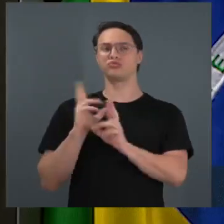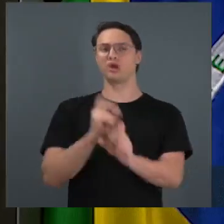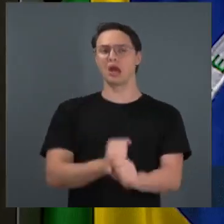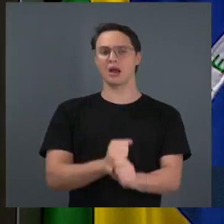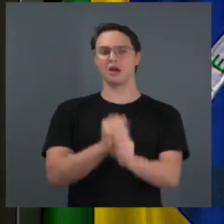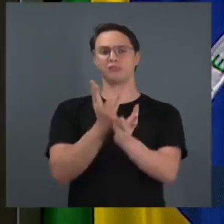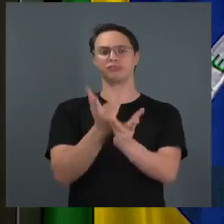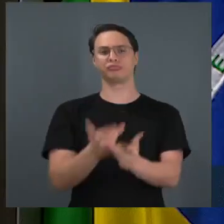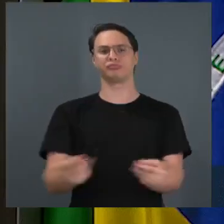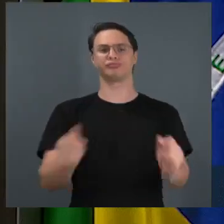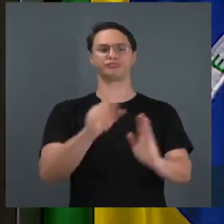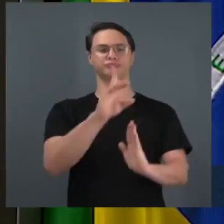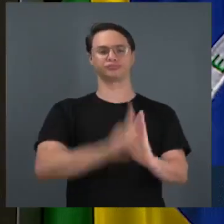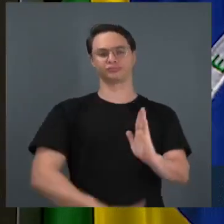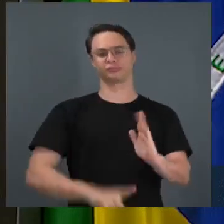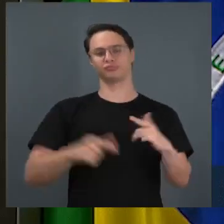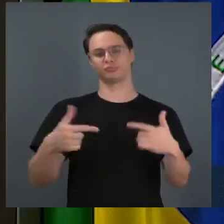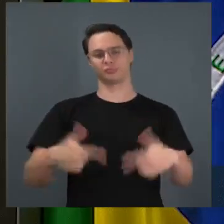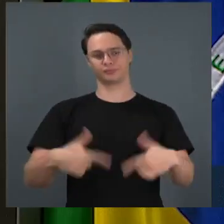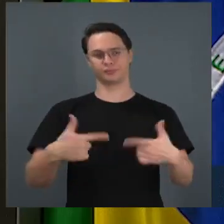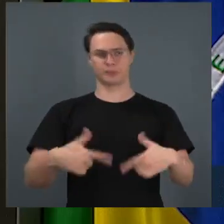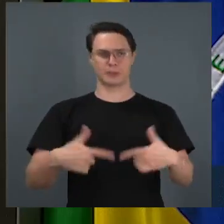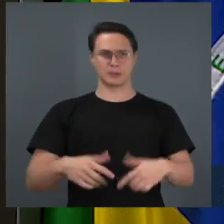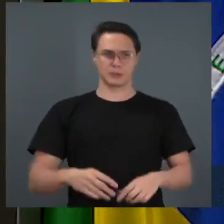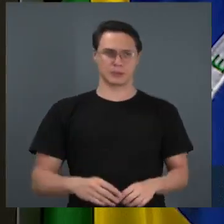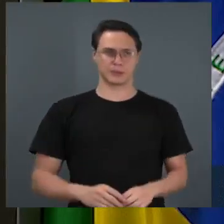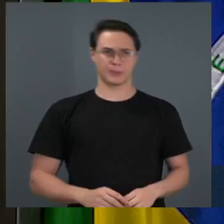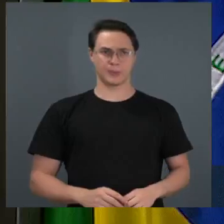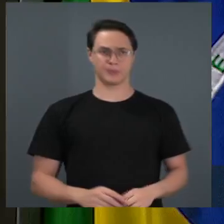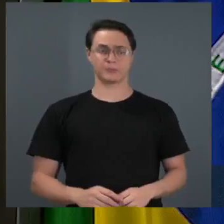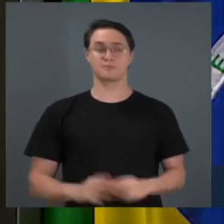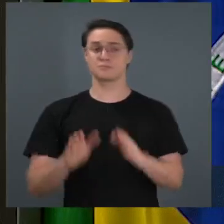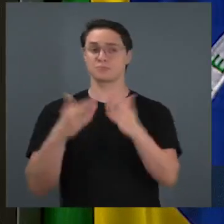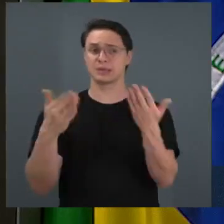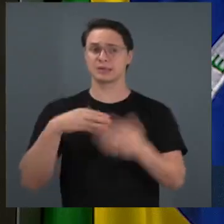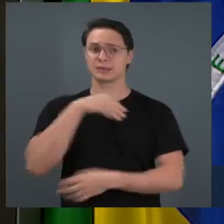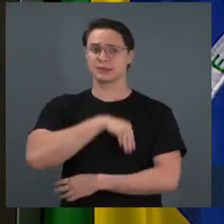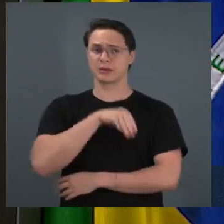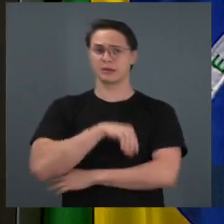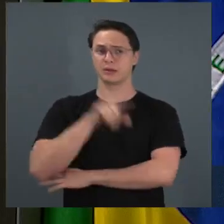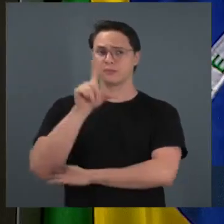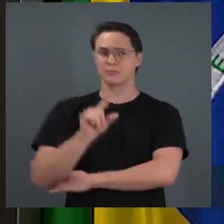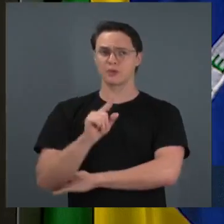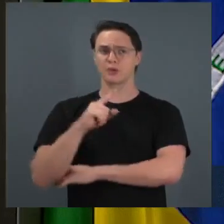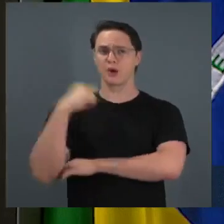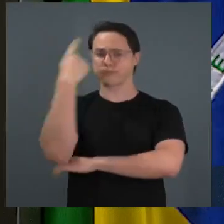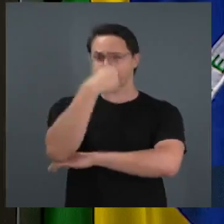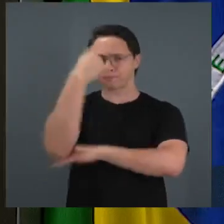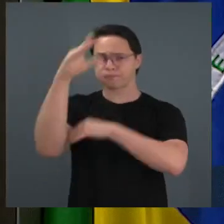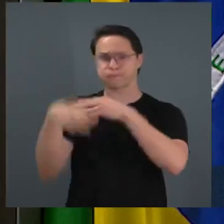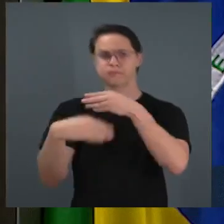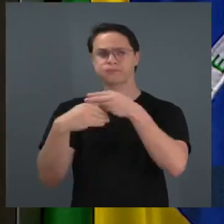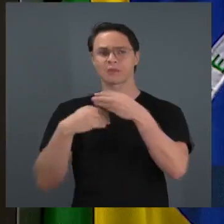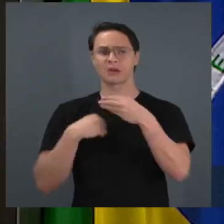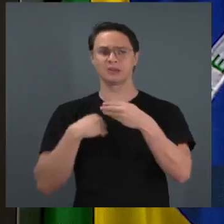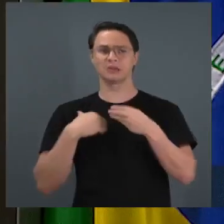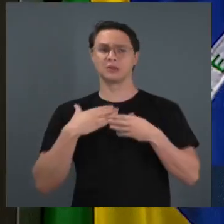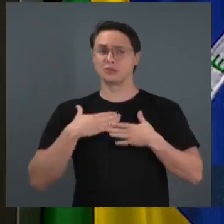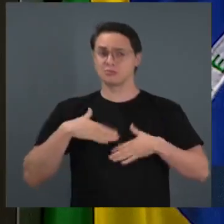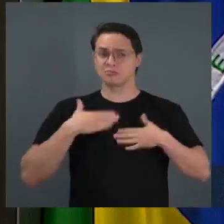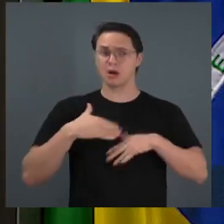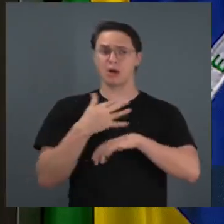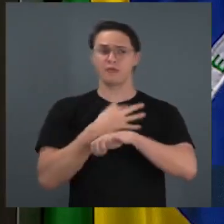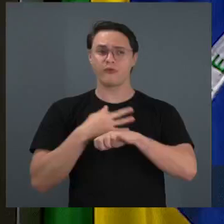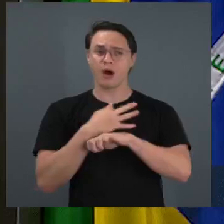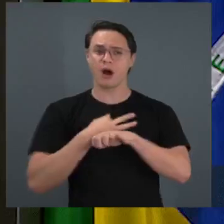mínimas civilizatórias de trabalho. Salário mínimo, hora extra, descanso remunerado, férias, como